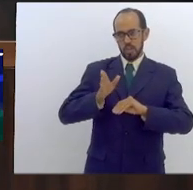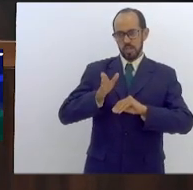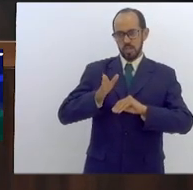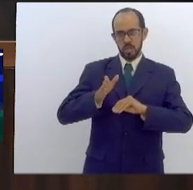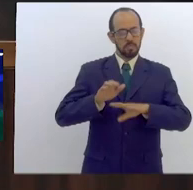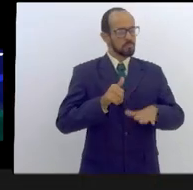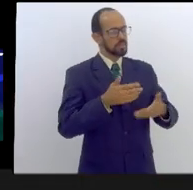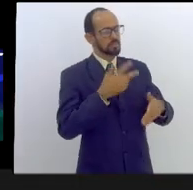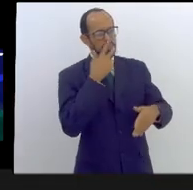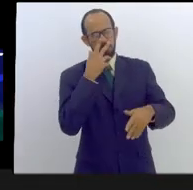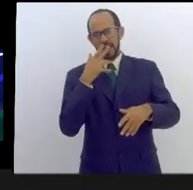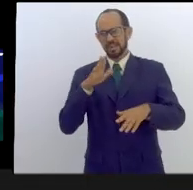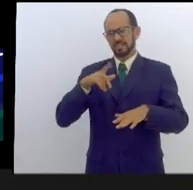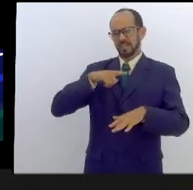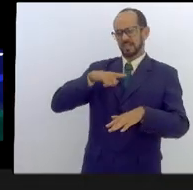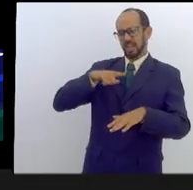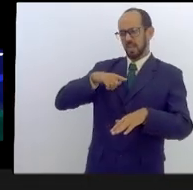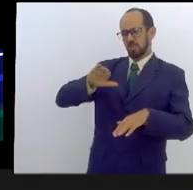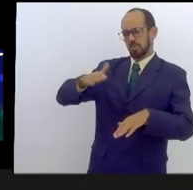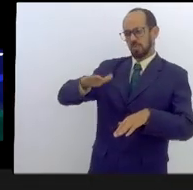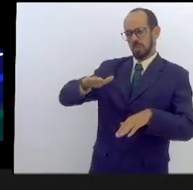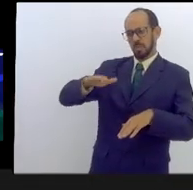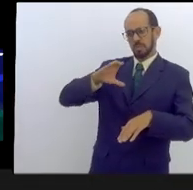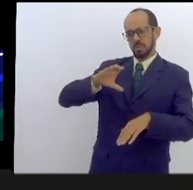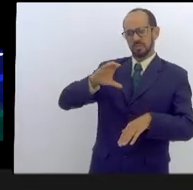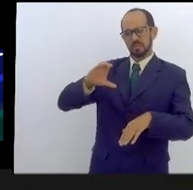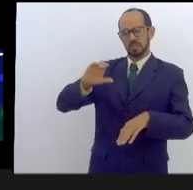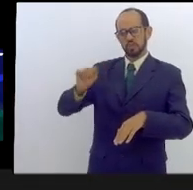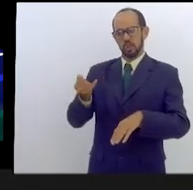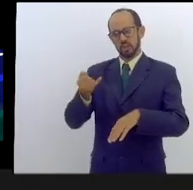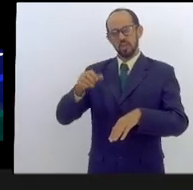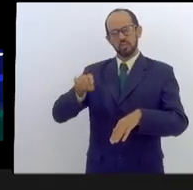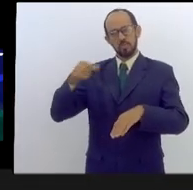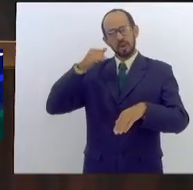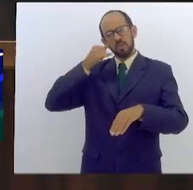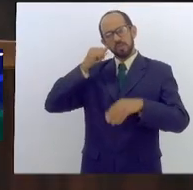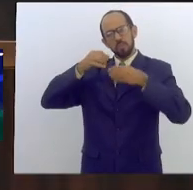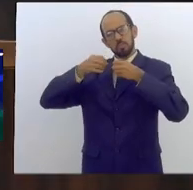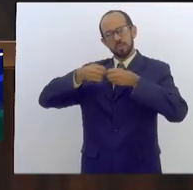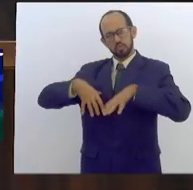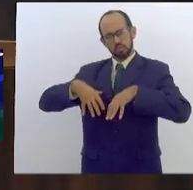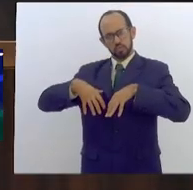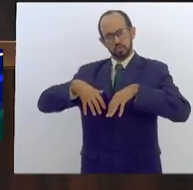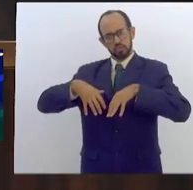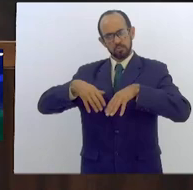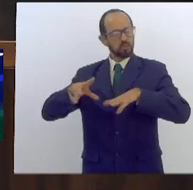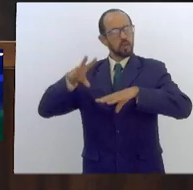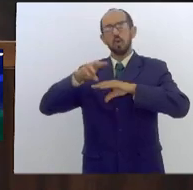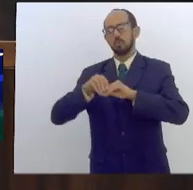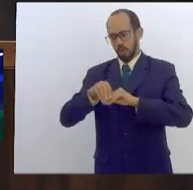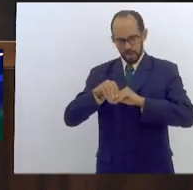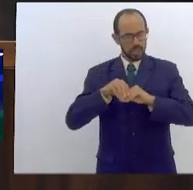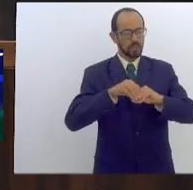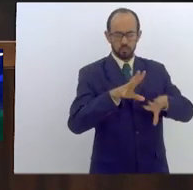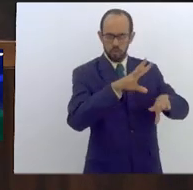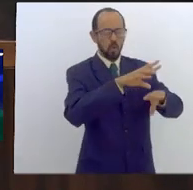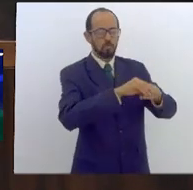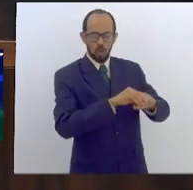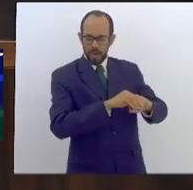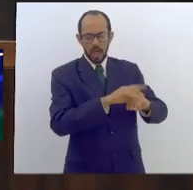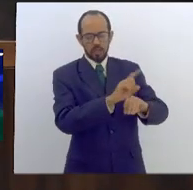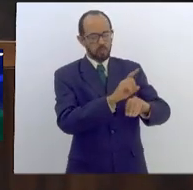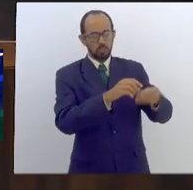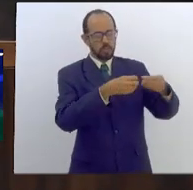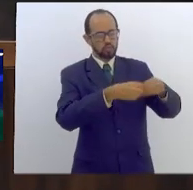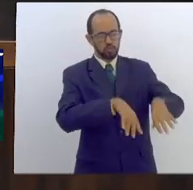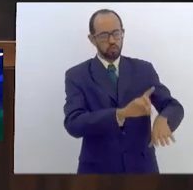parece que tem similar aí da CCJ já também, só para não prejudicar o andamento do projeto aí. Mas foi incorporada, tá? Não prejudicou em nada,